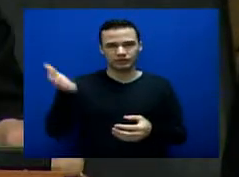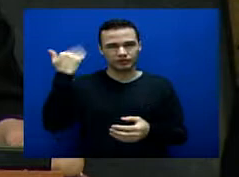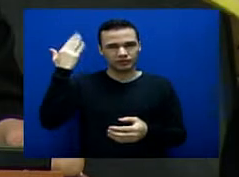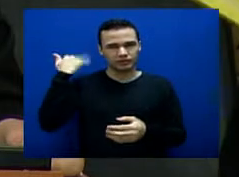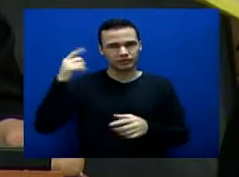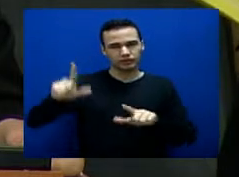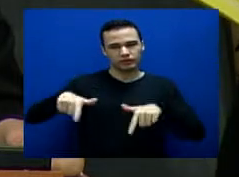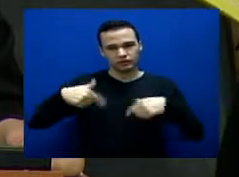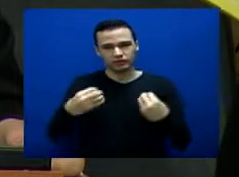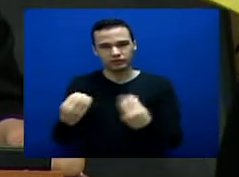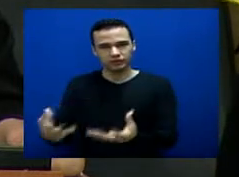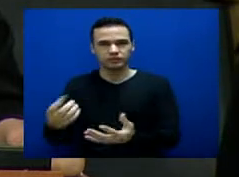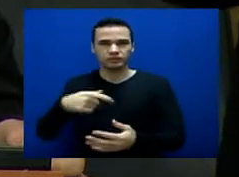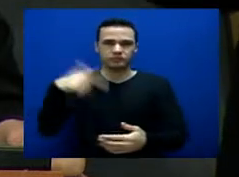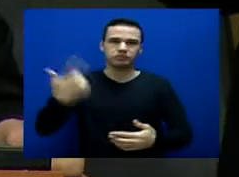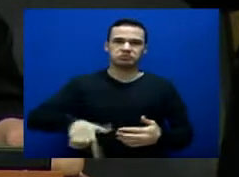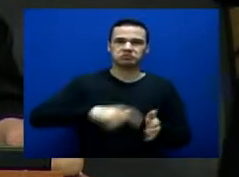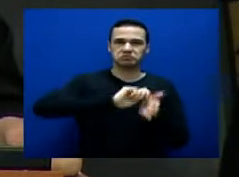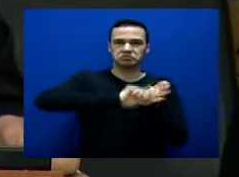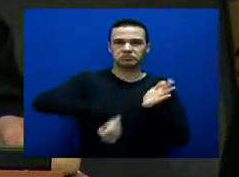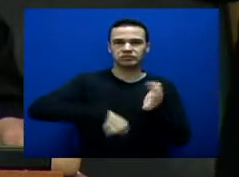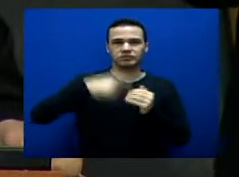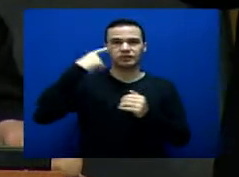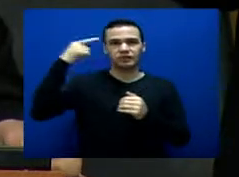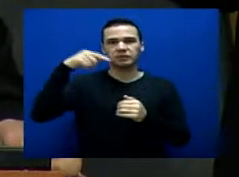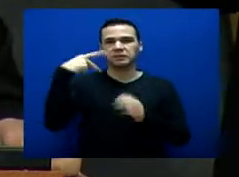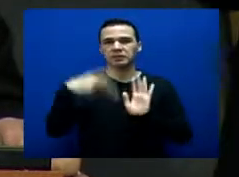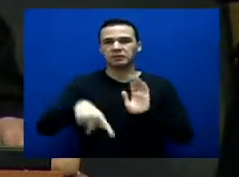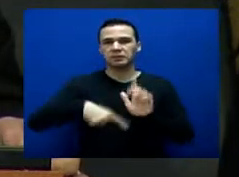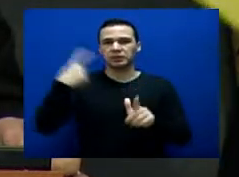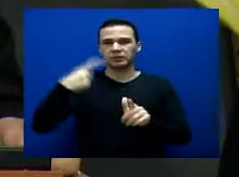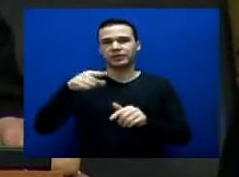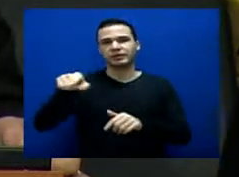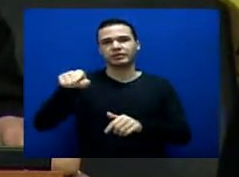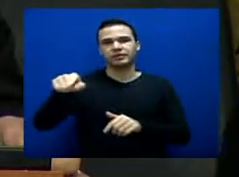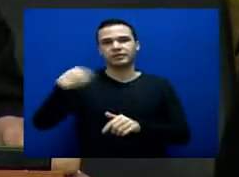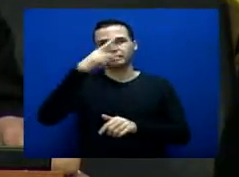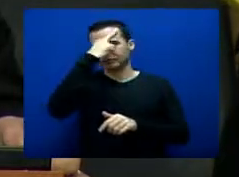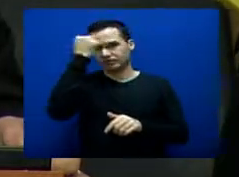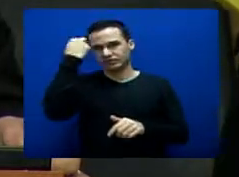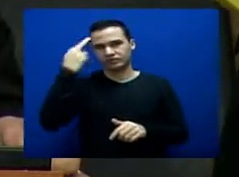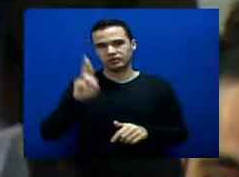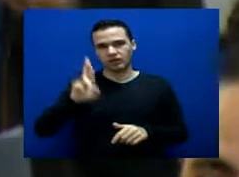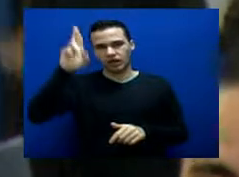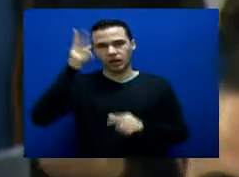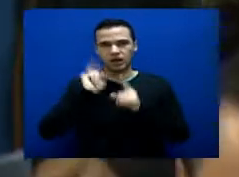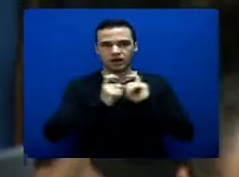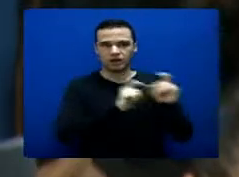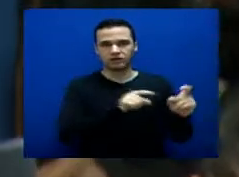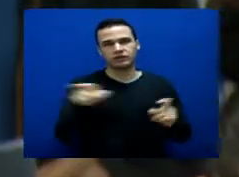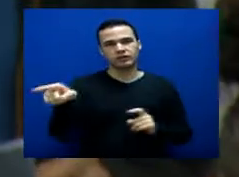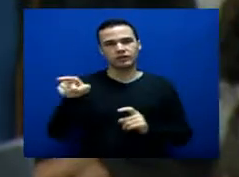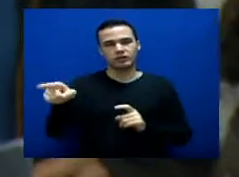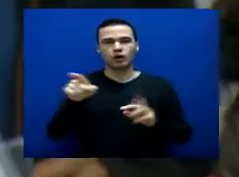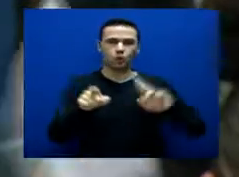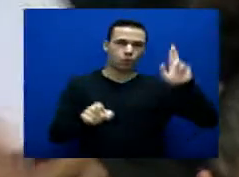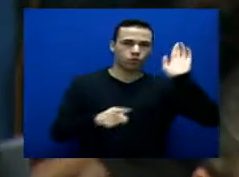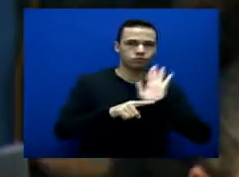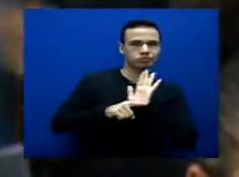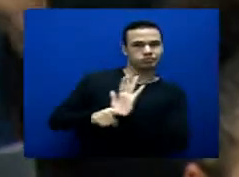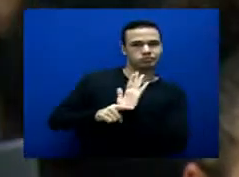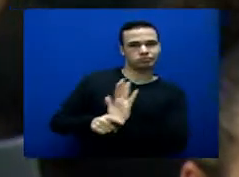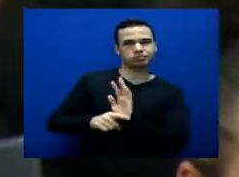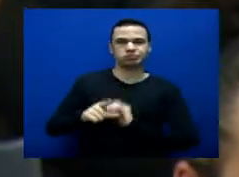de cidadão sorocabano com Vossa Excelência aqui. Foi a primeira sessão de Vossa Excelência, Foi a primeira. No Costa, você viu que você estava do meu lado, você me ajudou muito ali, né?